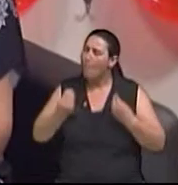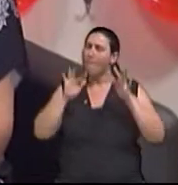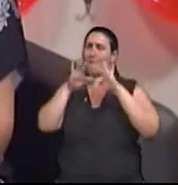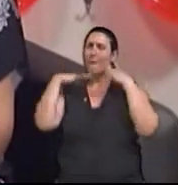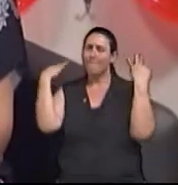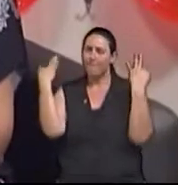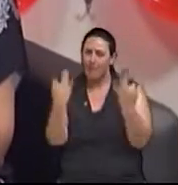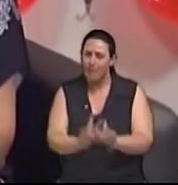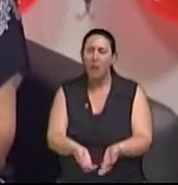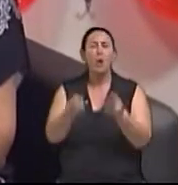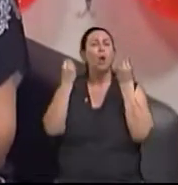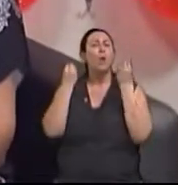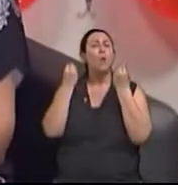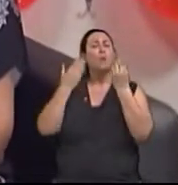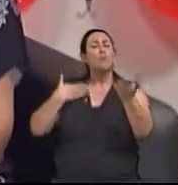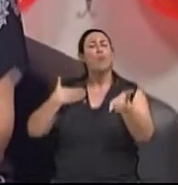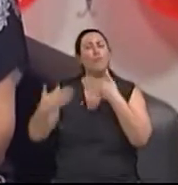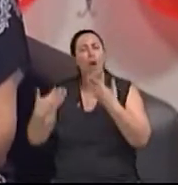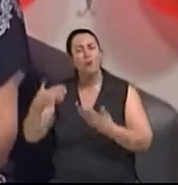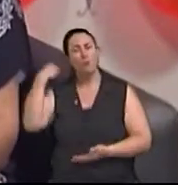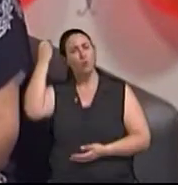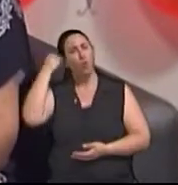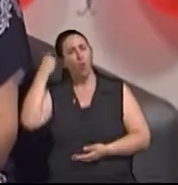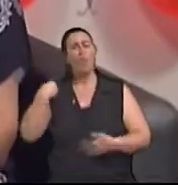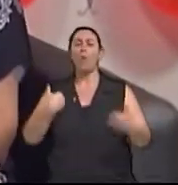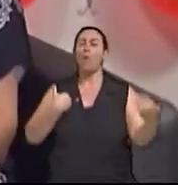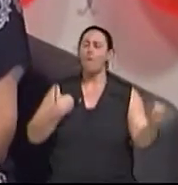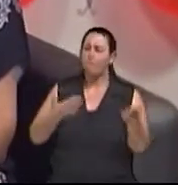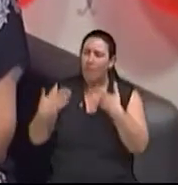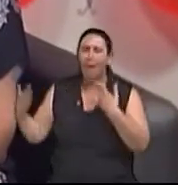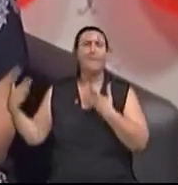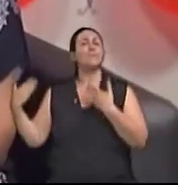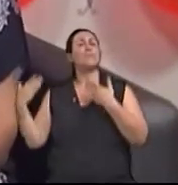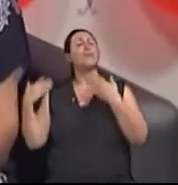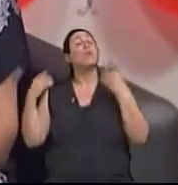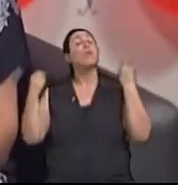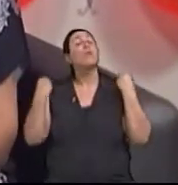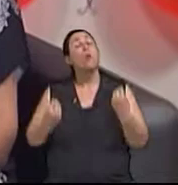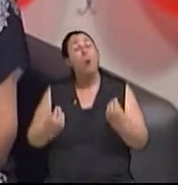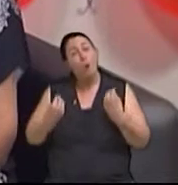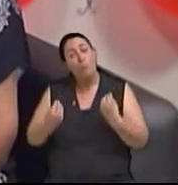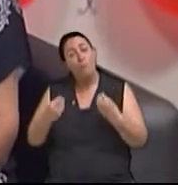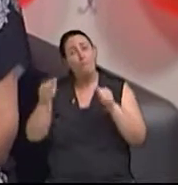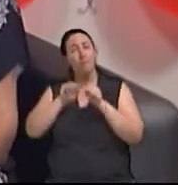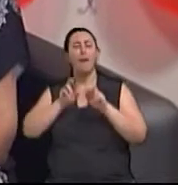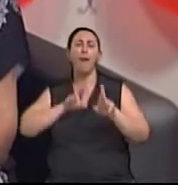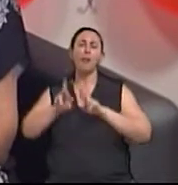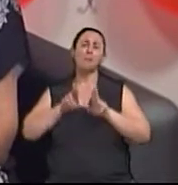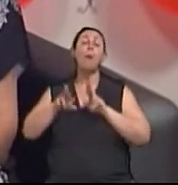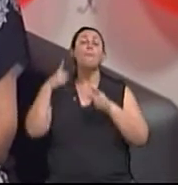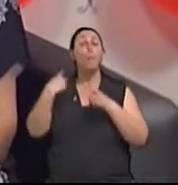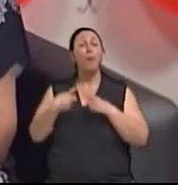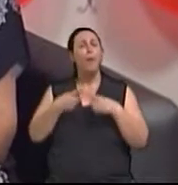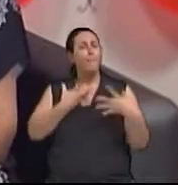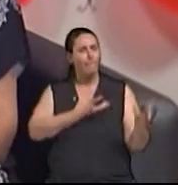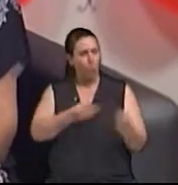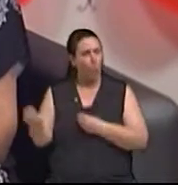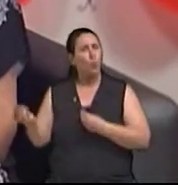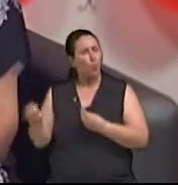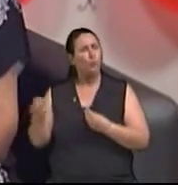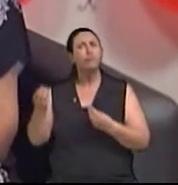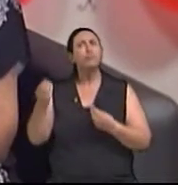debaterem com psicólogos com o seu terapeuta como fazer esta relação que eu classifico de muito